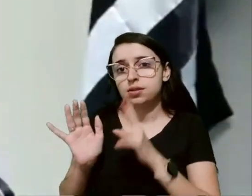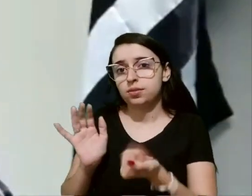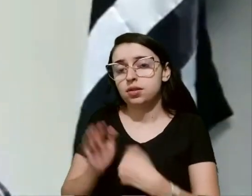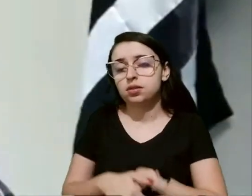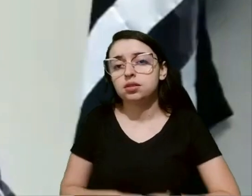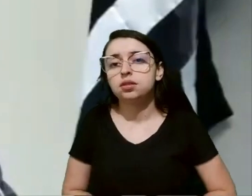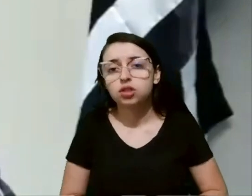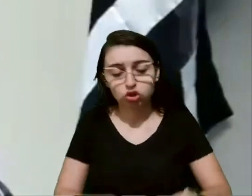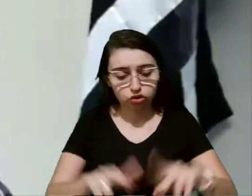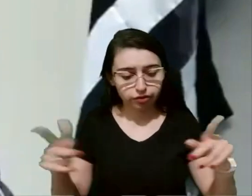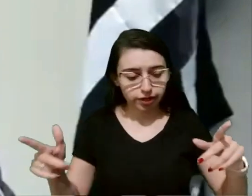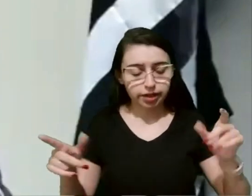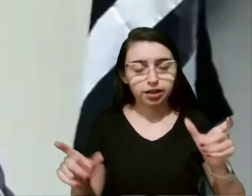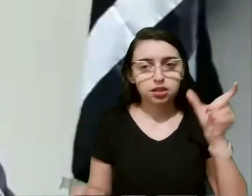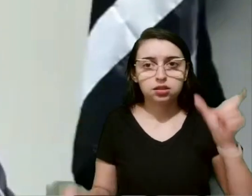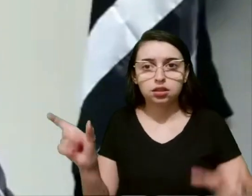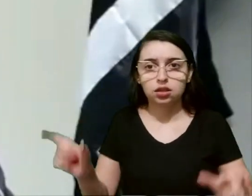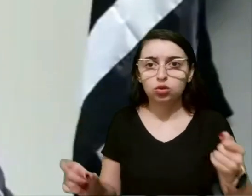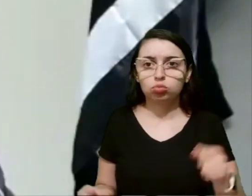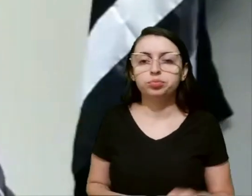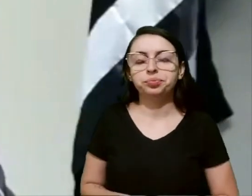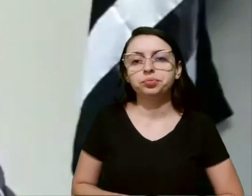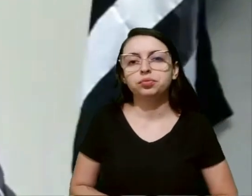ele difere o fato social do fato individual.